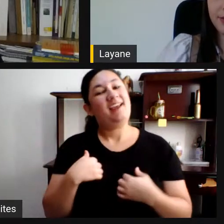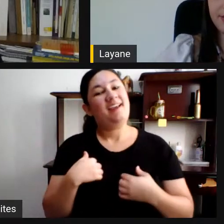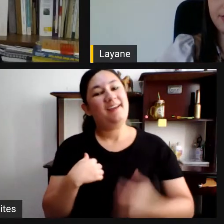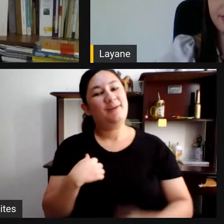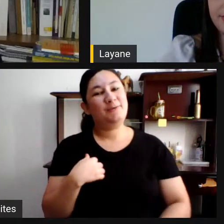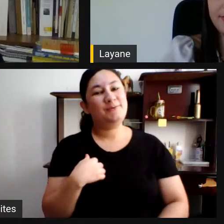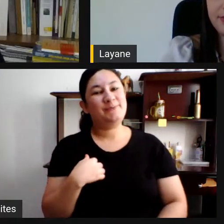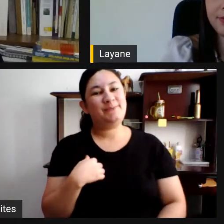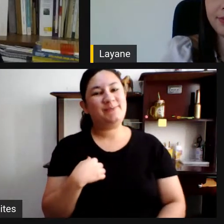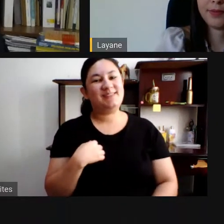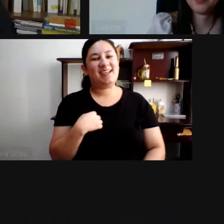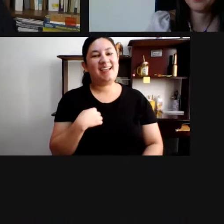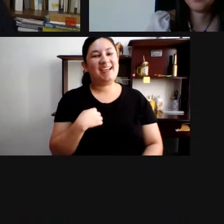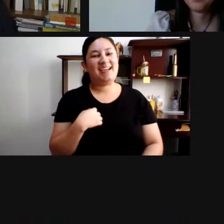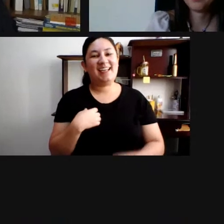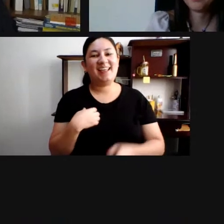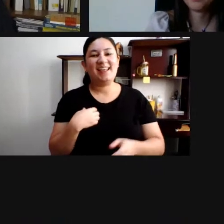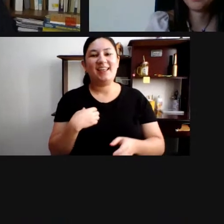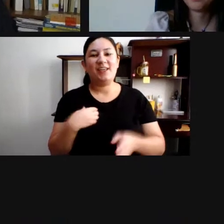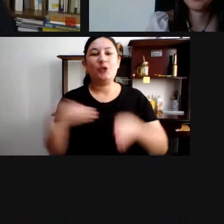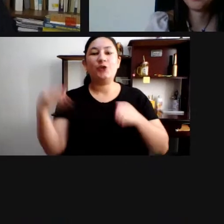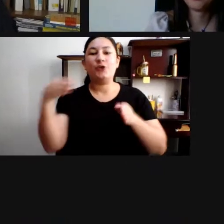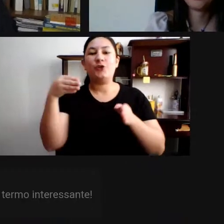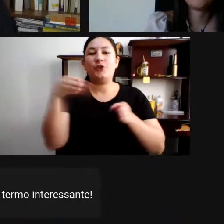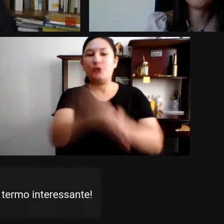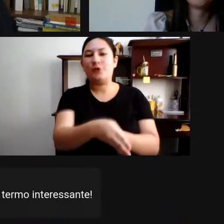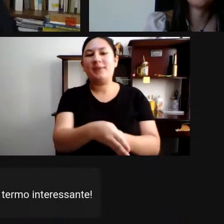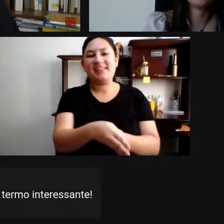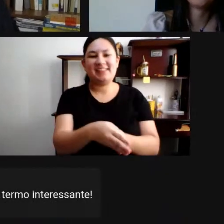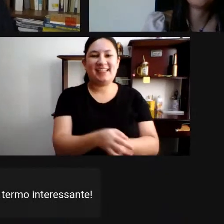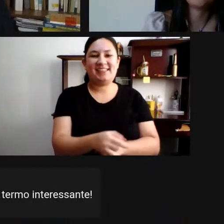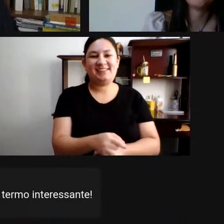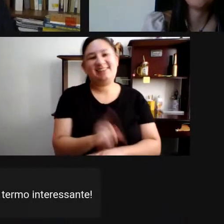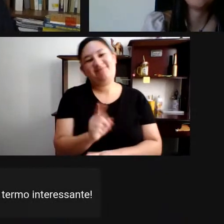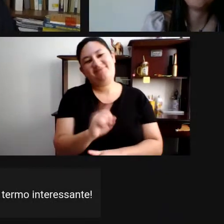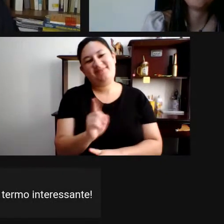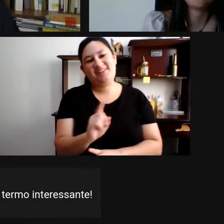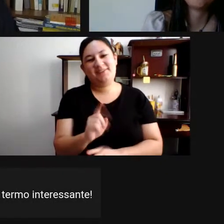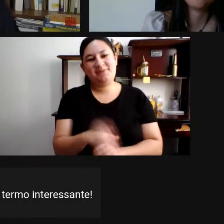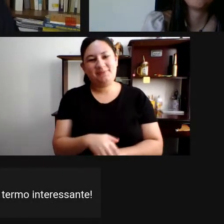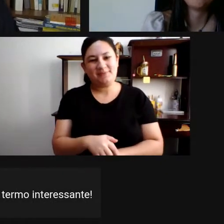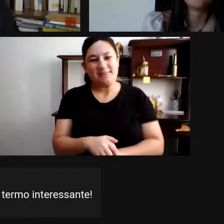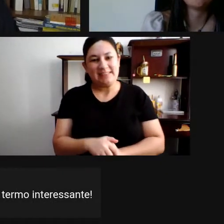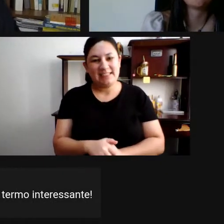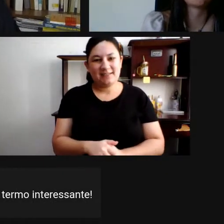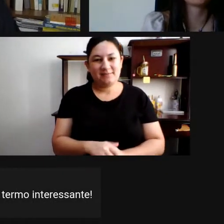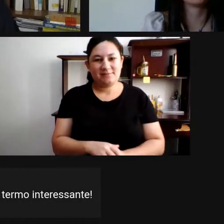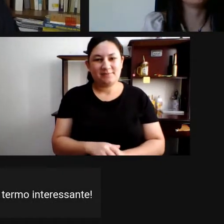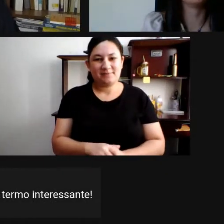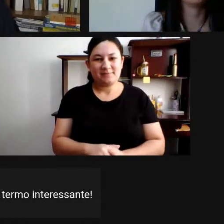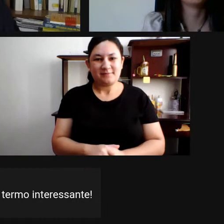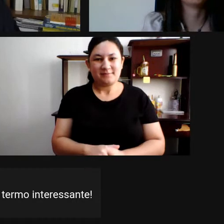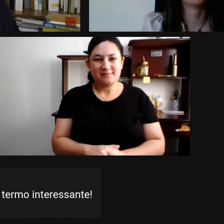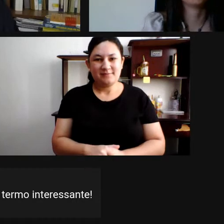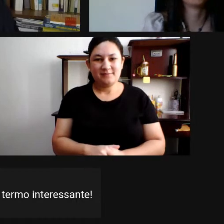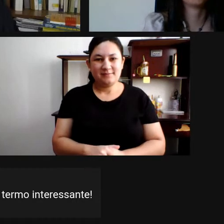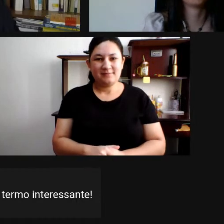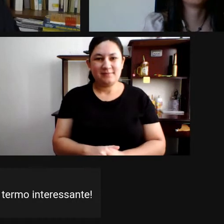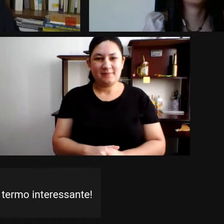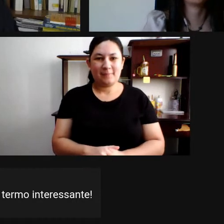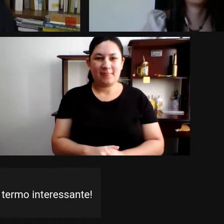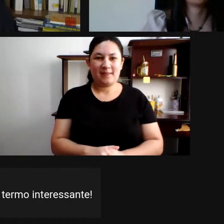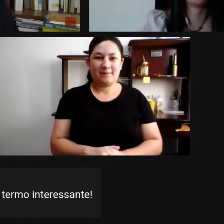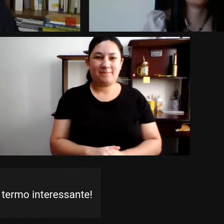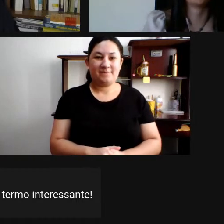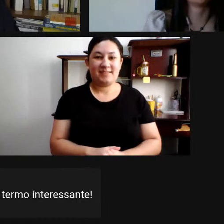te orientar como trabalhar em sala de aula sendo que sendo que os linguistas